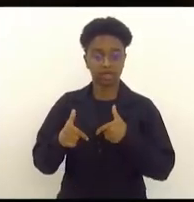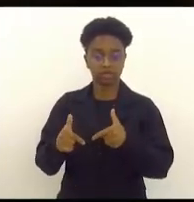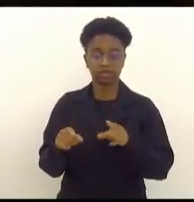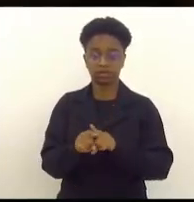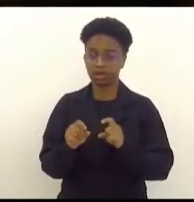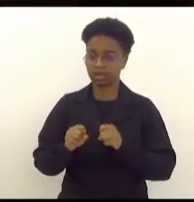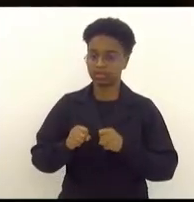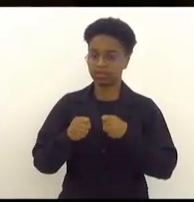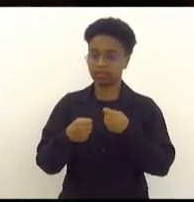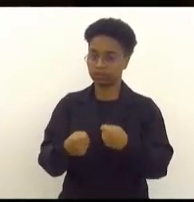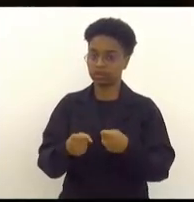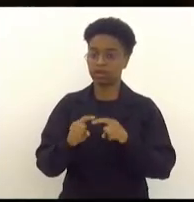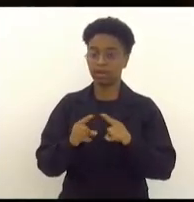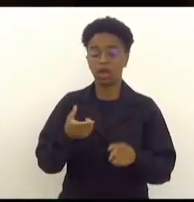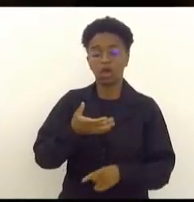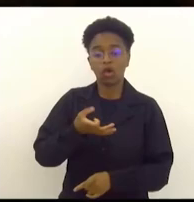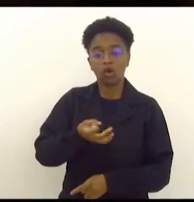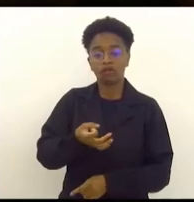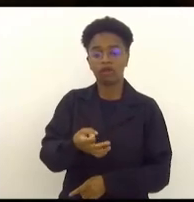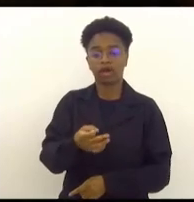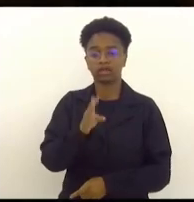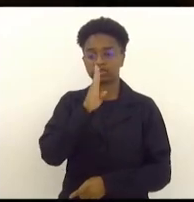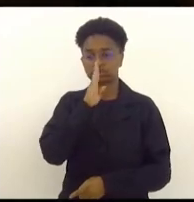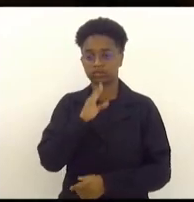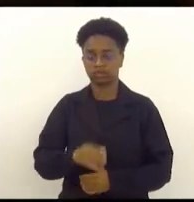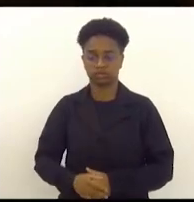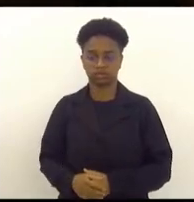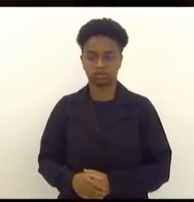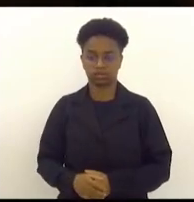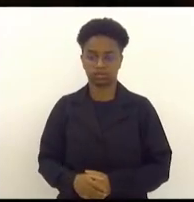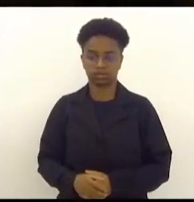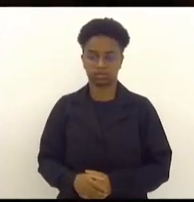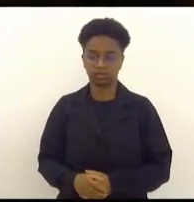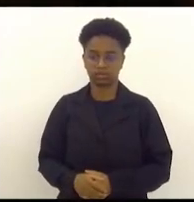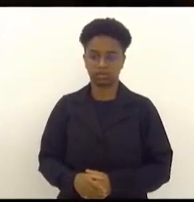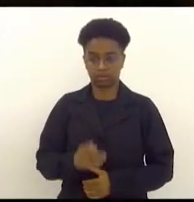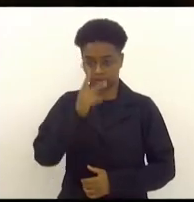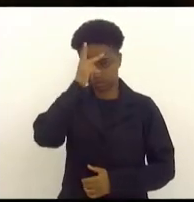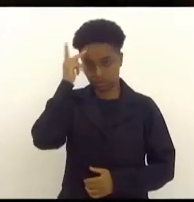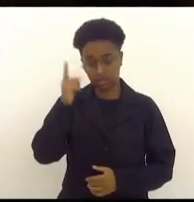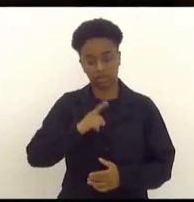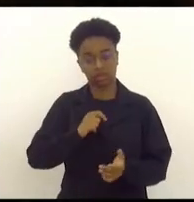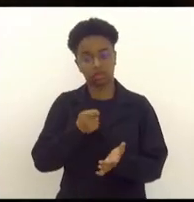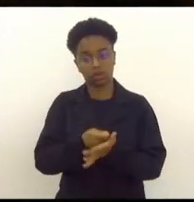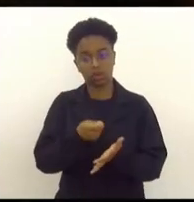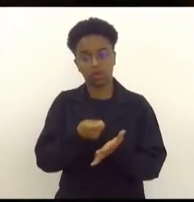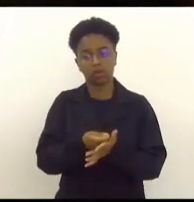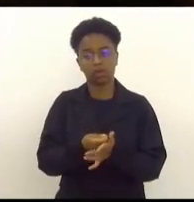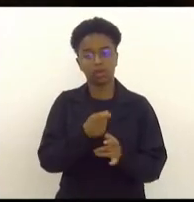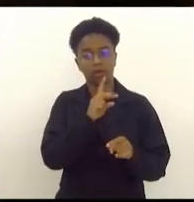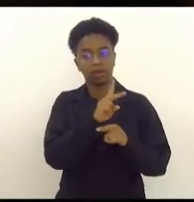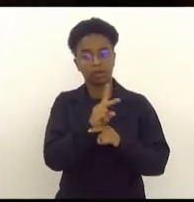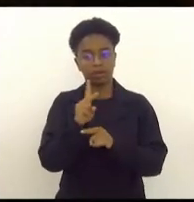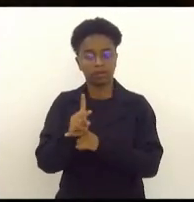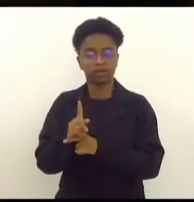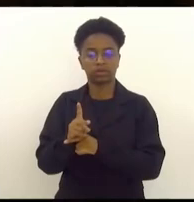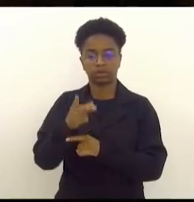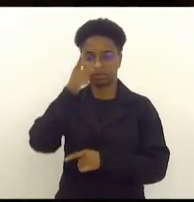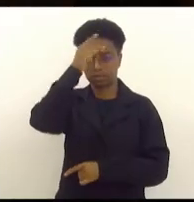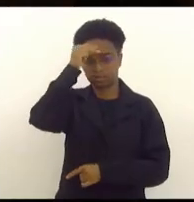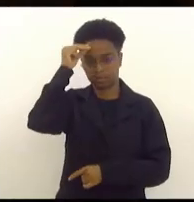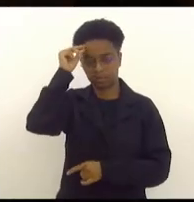e defender covardes e omissos que são aqueles que tem o dever de proteger o prefeito